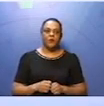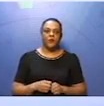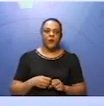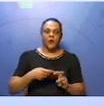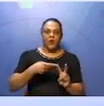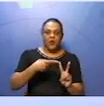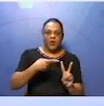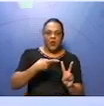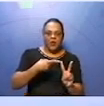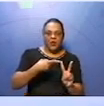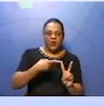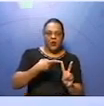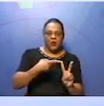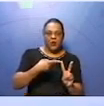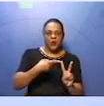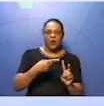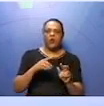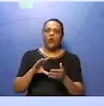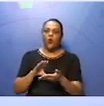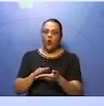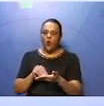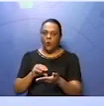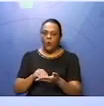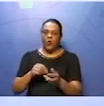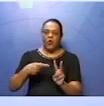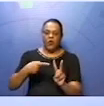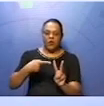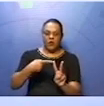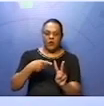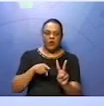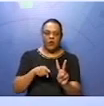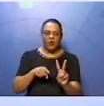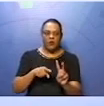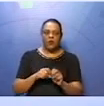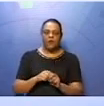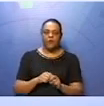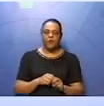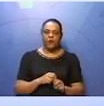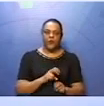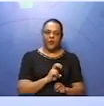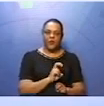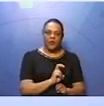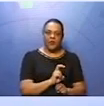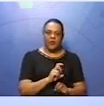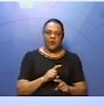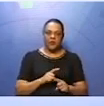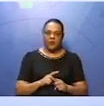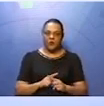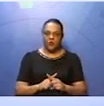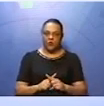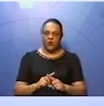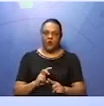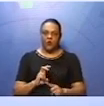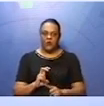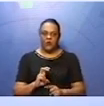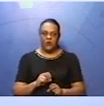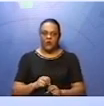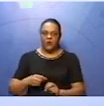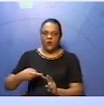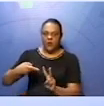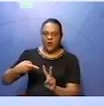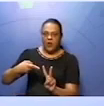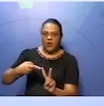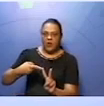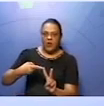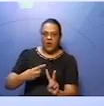Mesma coisa, né? Copia com índice e eu faço 5 vezes 5. Então, aqui é raiz cúbica